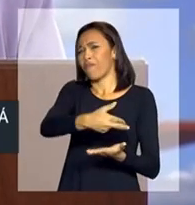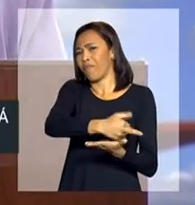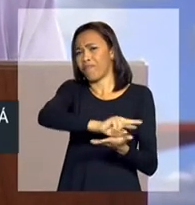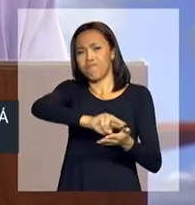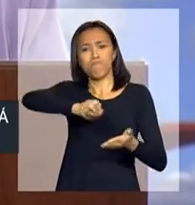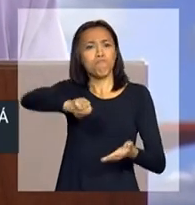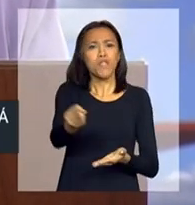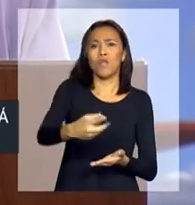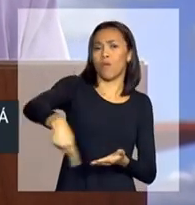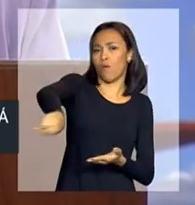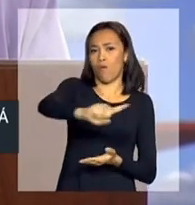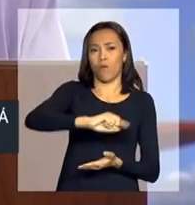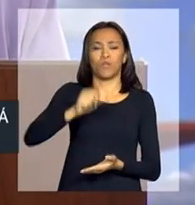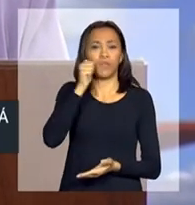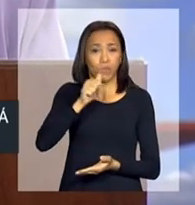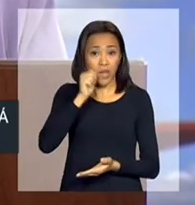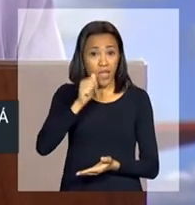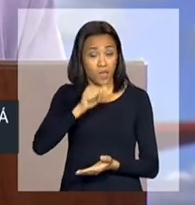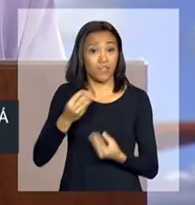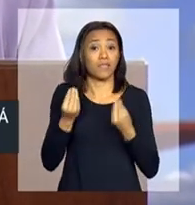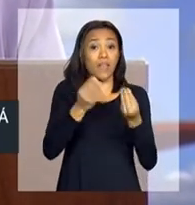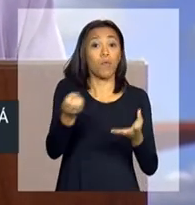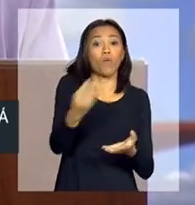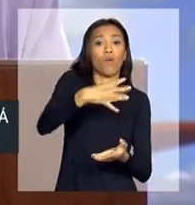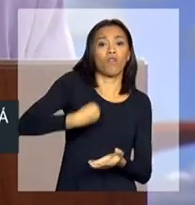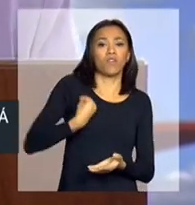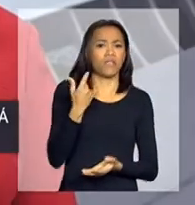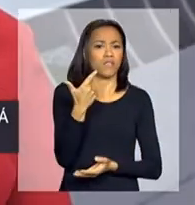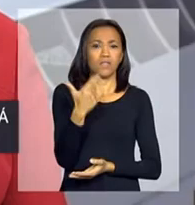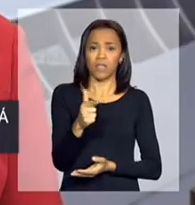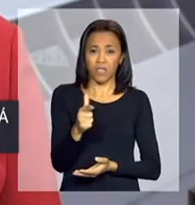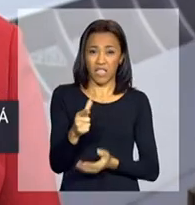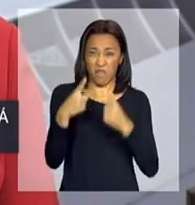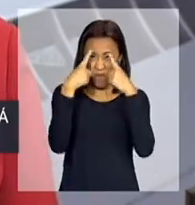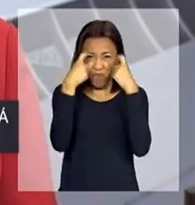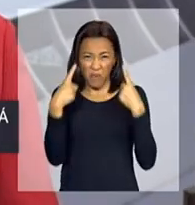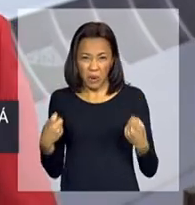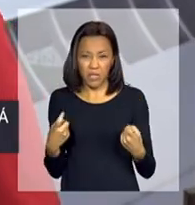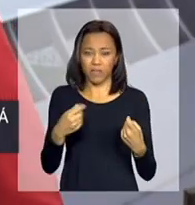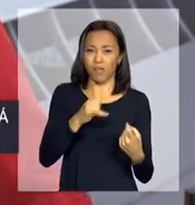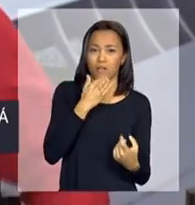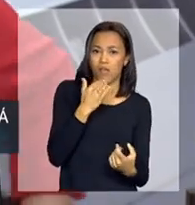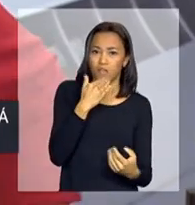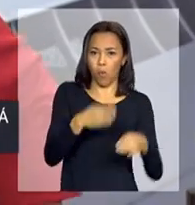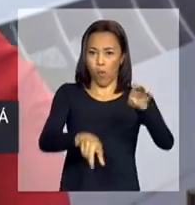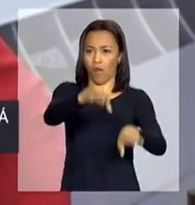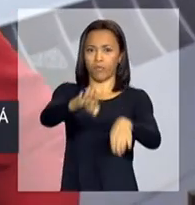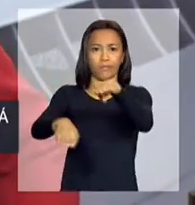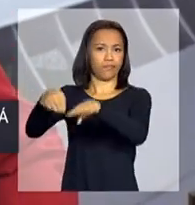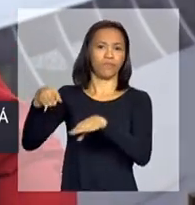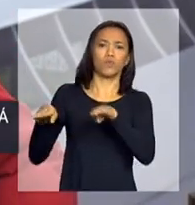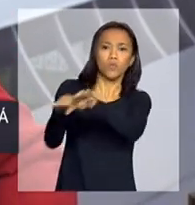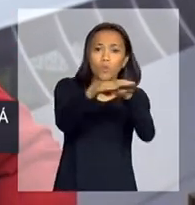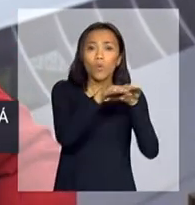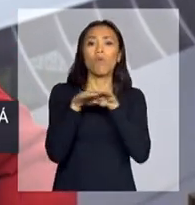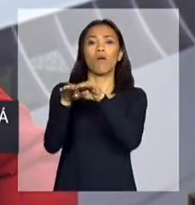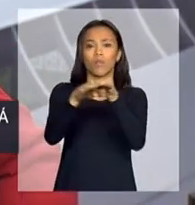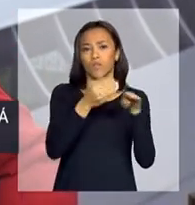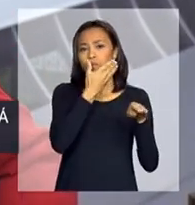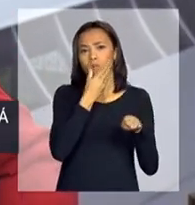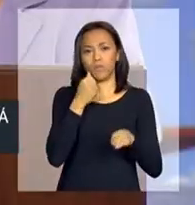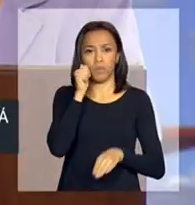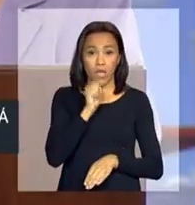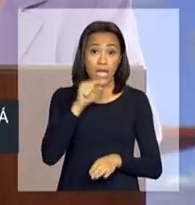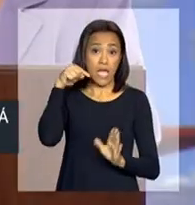para o direito a uma nova vida sem violência de gênero senhora Presidente esteja certa que este